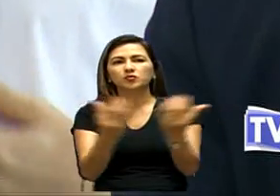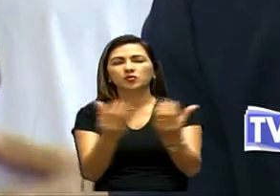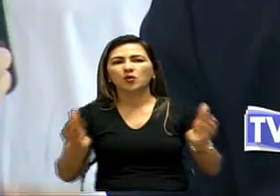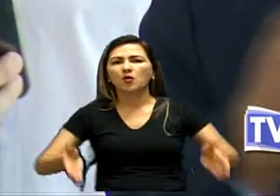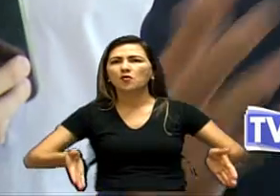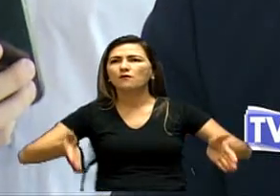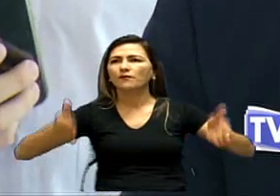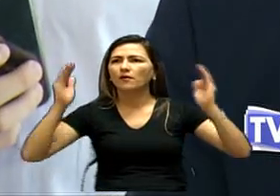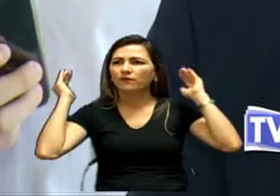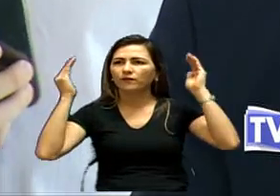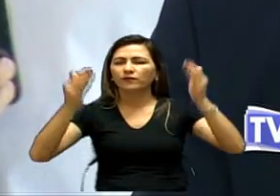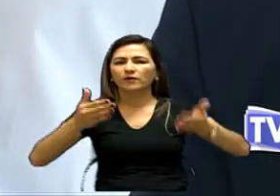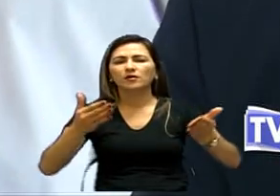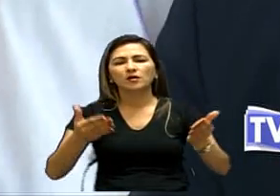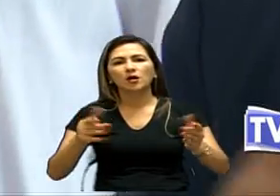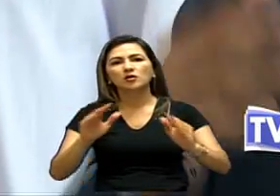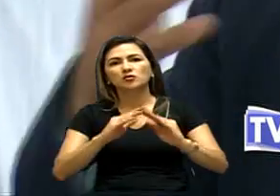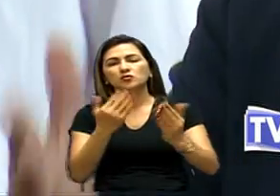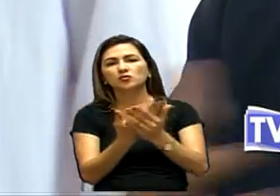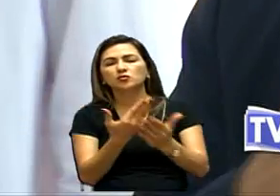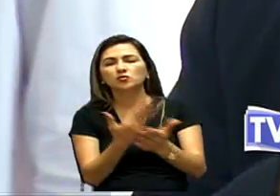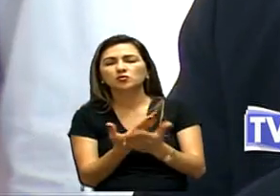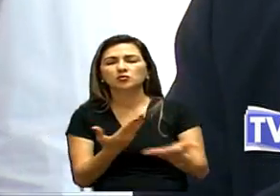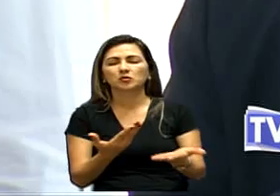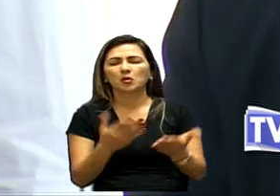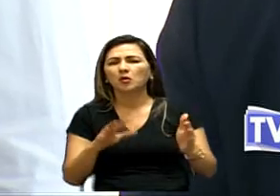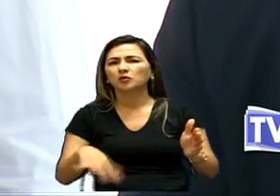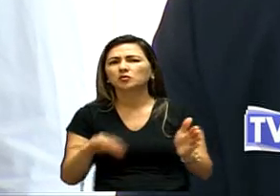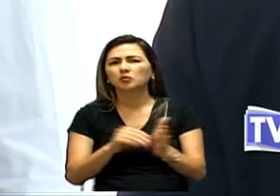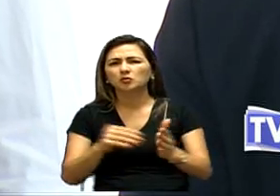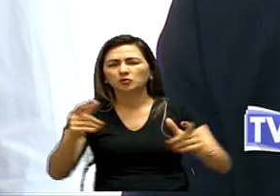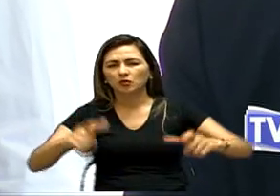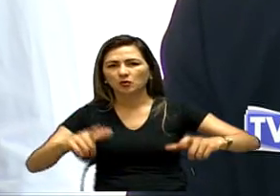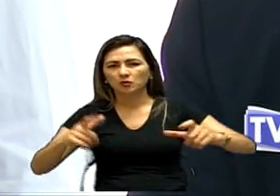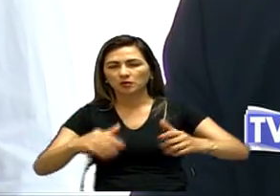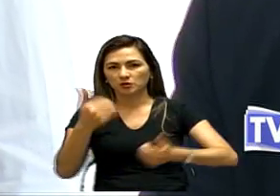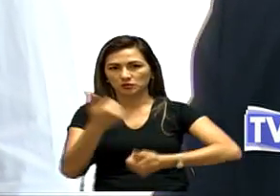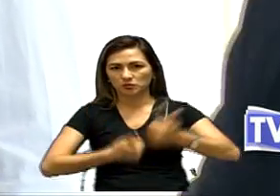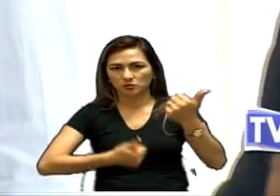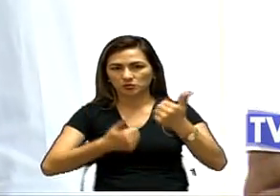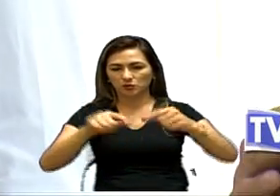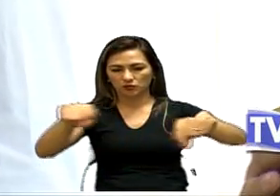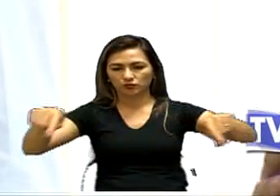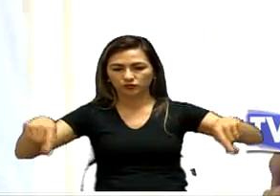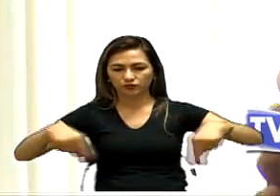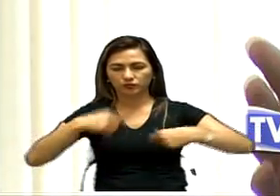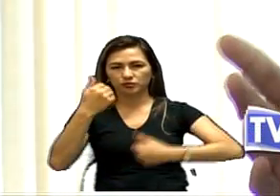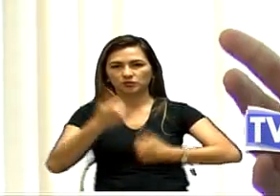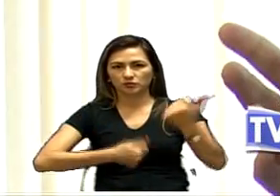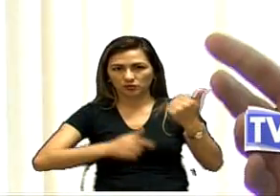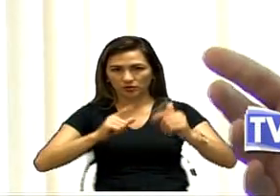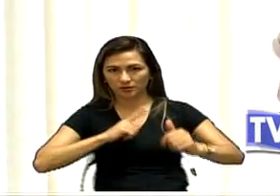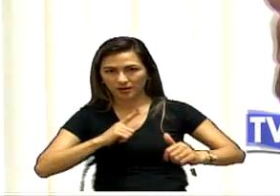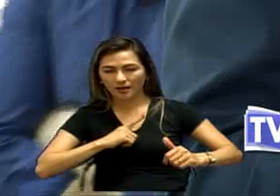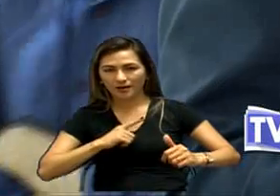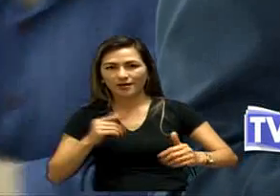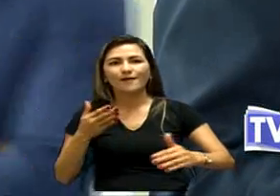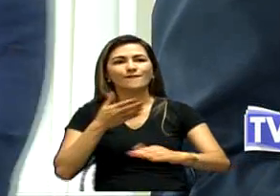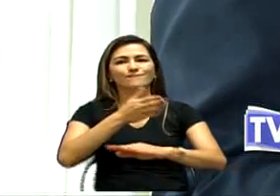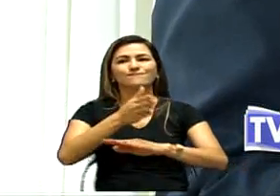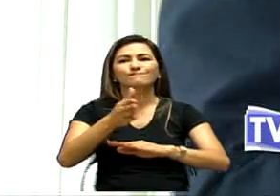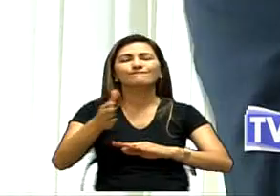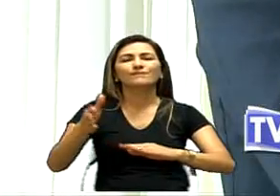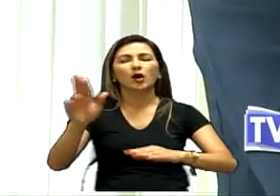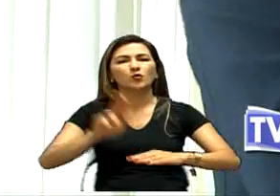próprios municipais, as escolas com alojamento. Tem a concordância do secretário municipal de esporte, Semei Lamarca. Acontece